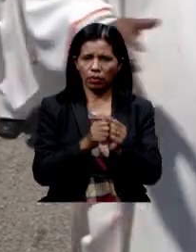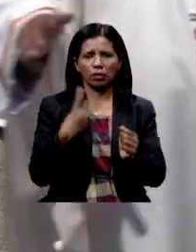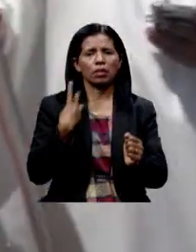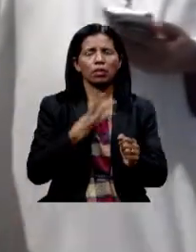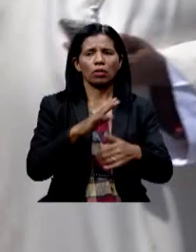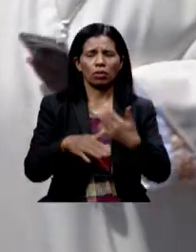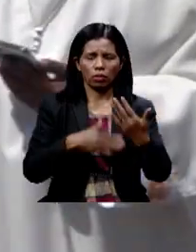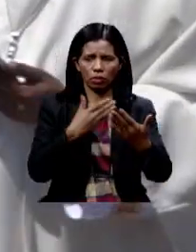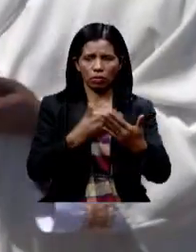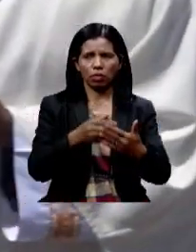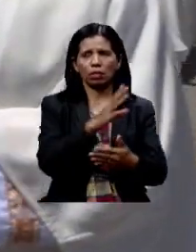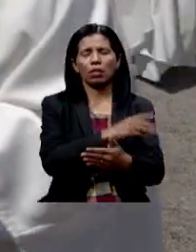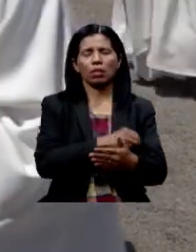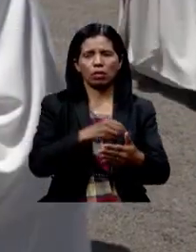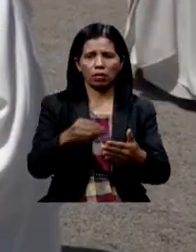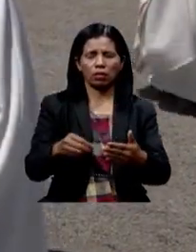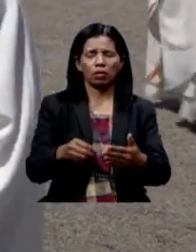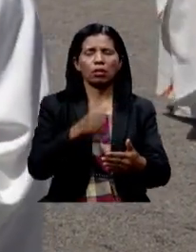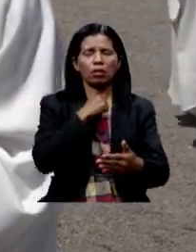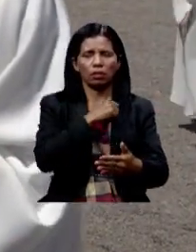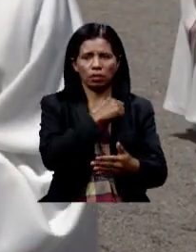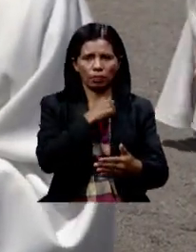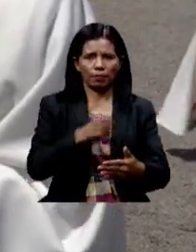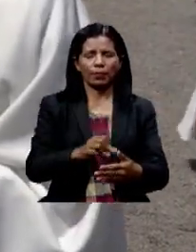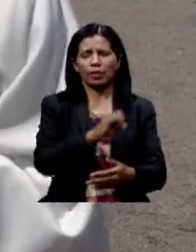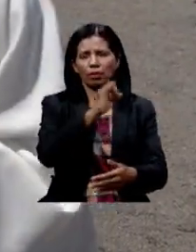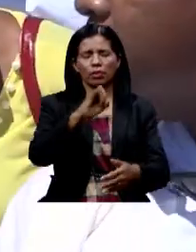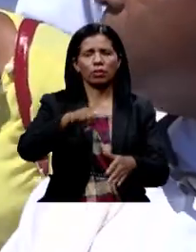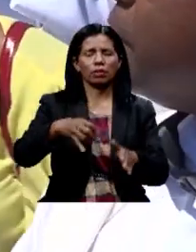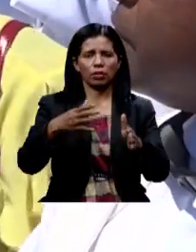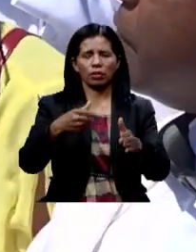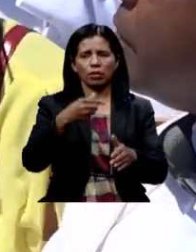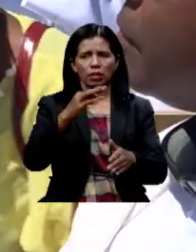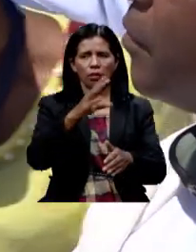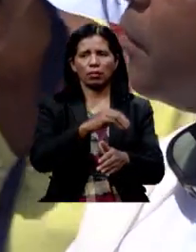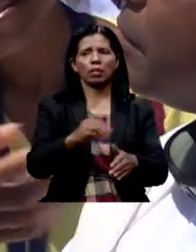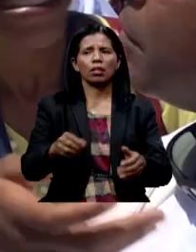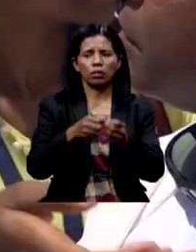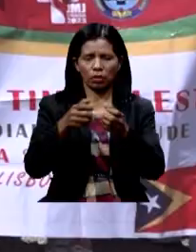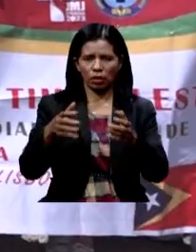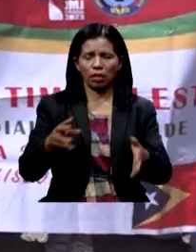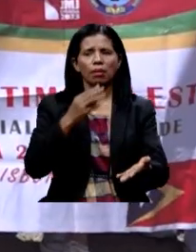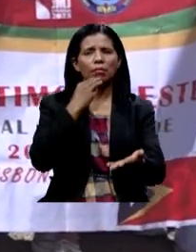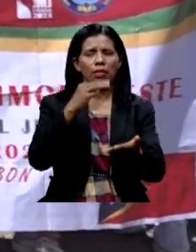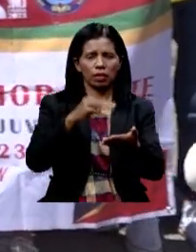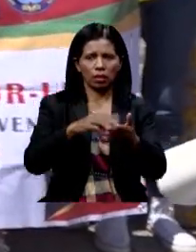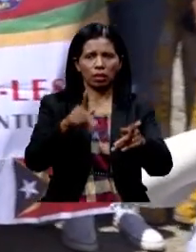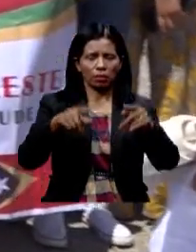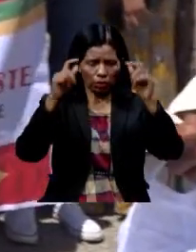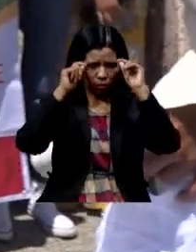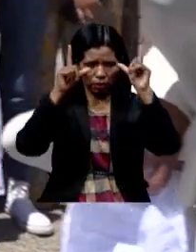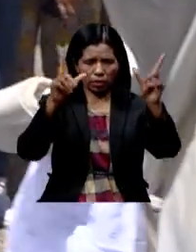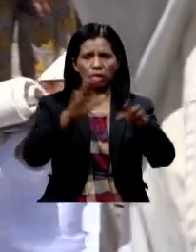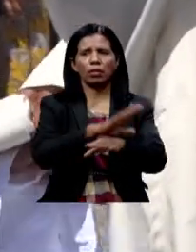connosco o mesmo Senhor e Pastor. E a entrevista ao jornalista Zemen, Dom Manuel Russi, que é a mensagem para peregrino Sira Russi